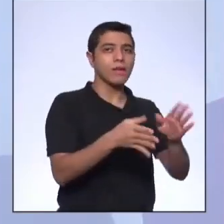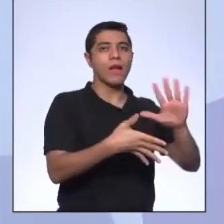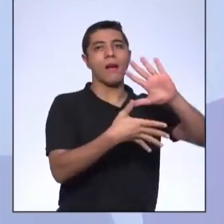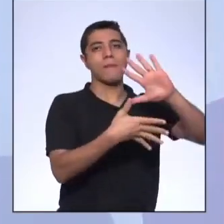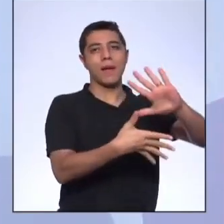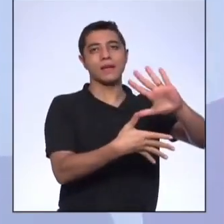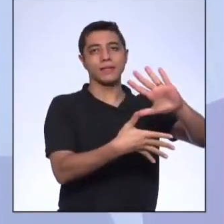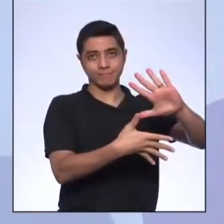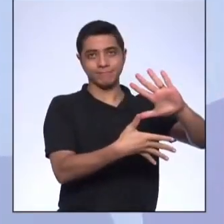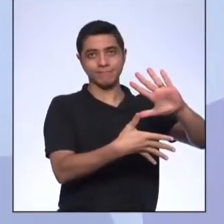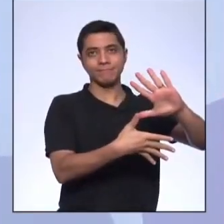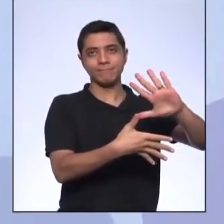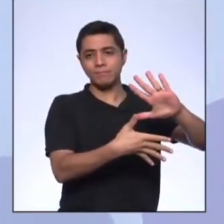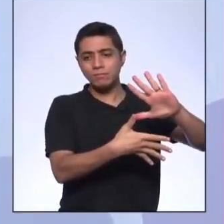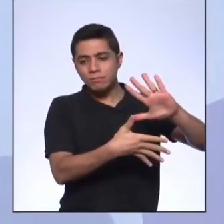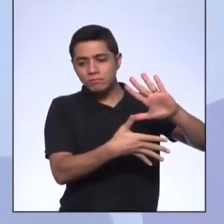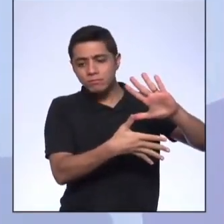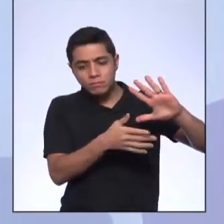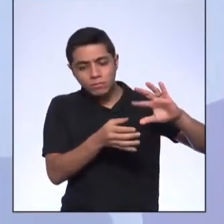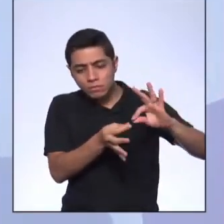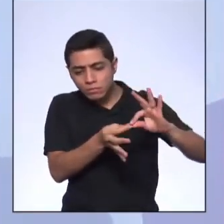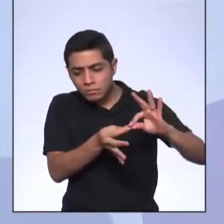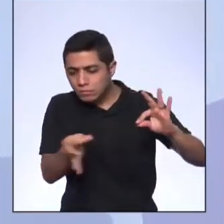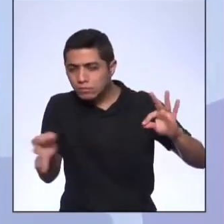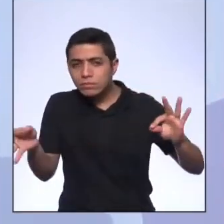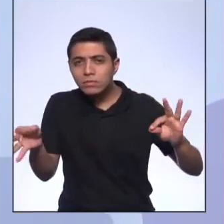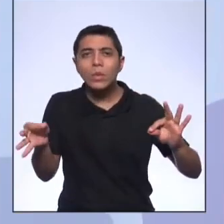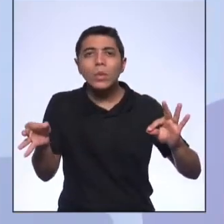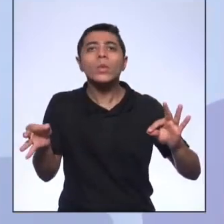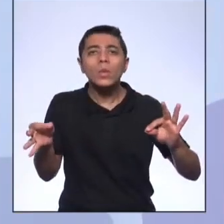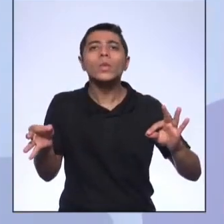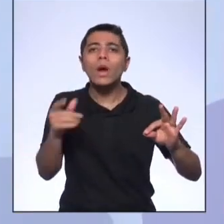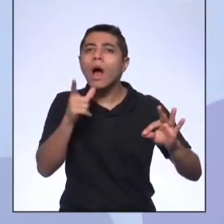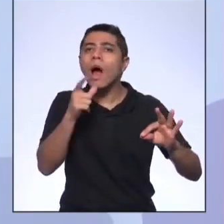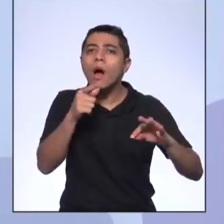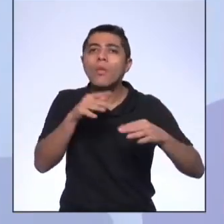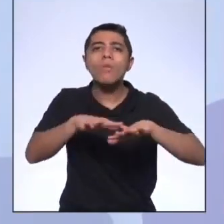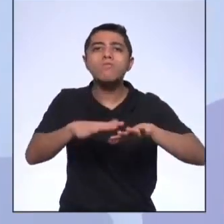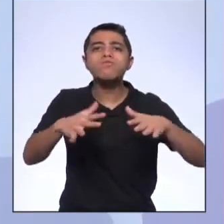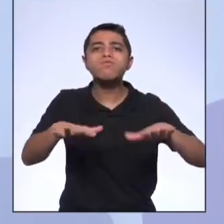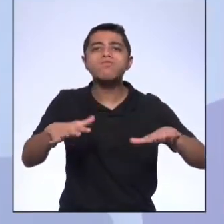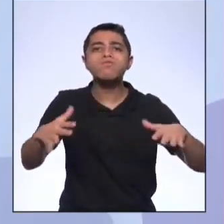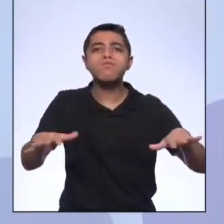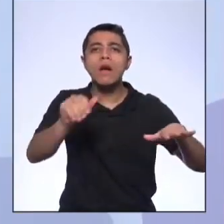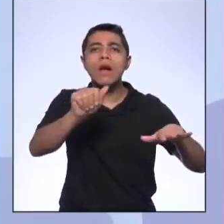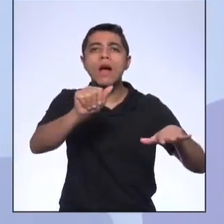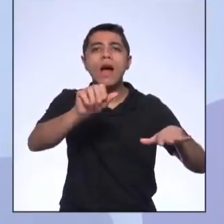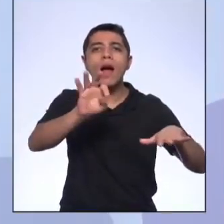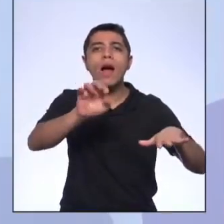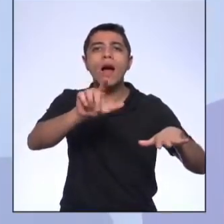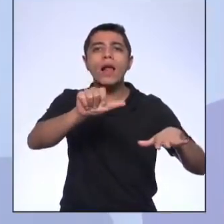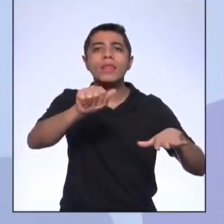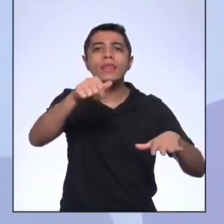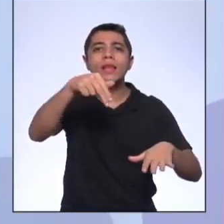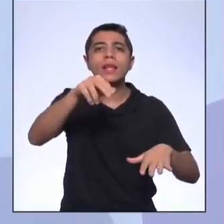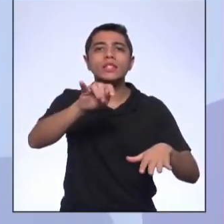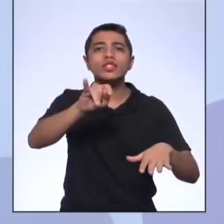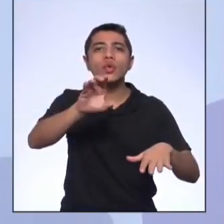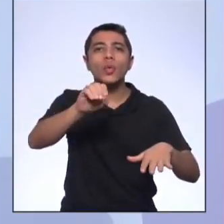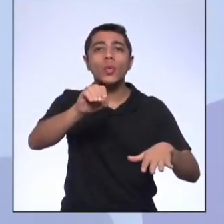Cristóvão Colombo sabia disso aqui? Não, né? Então, olha a ideia dele. A gente vai sair aqui da Espanha,